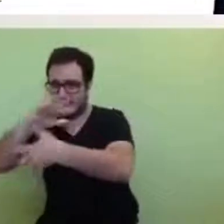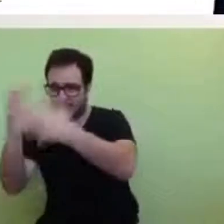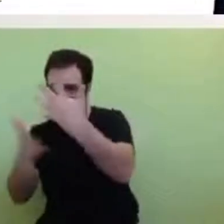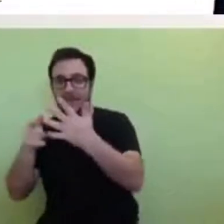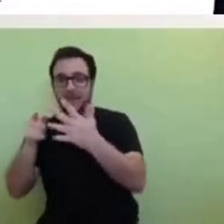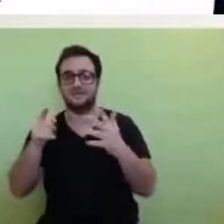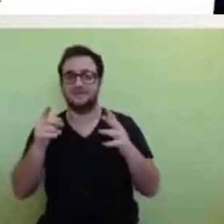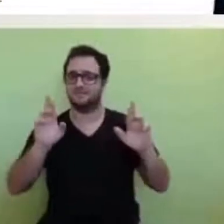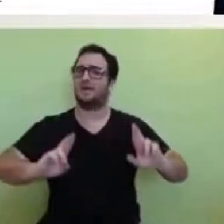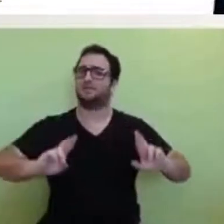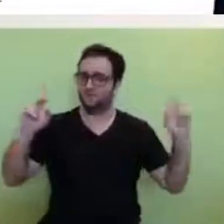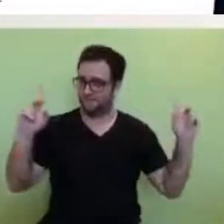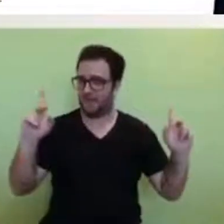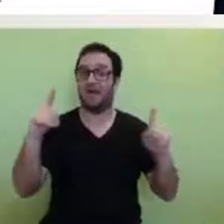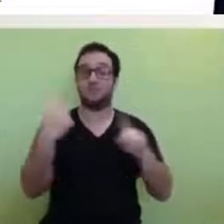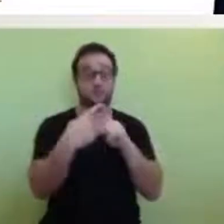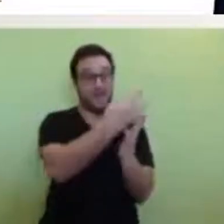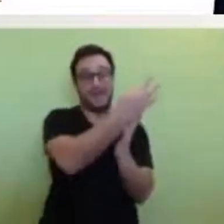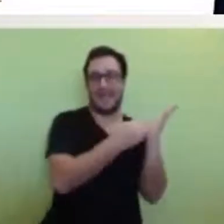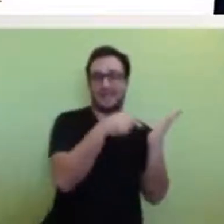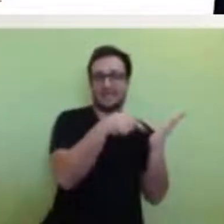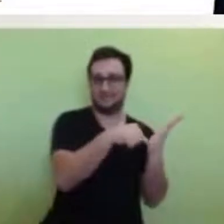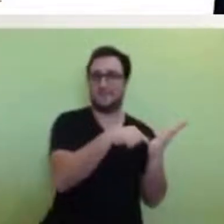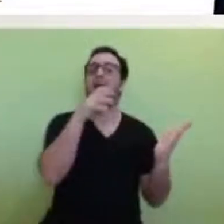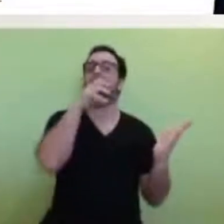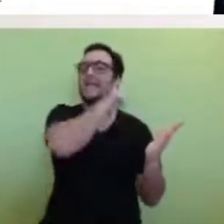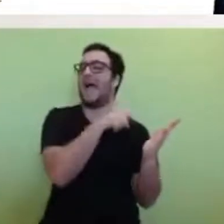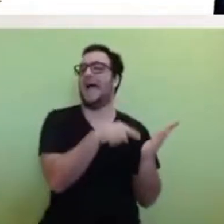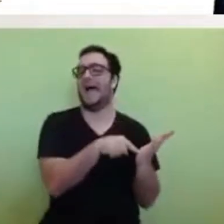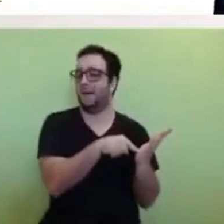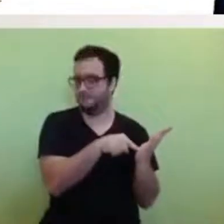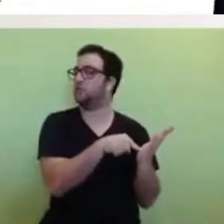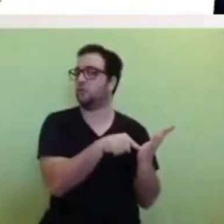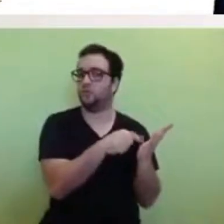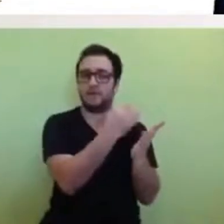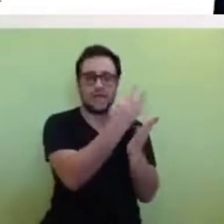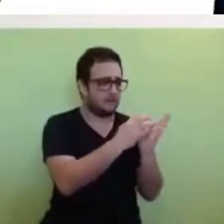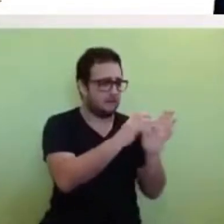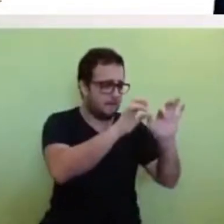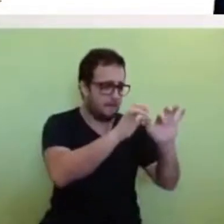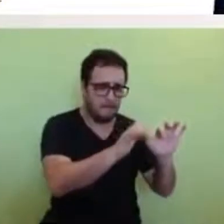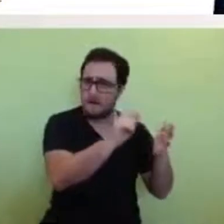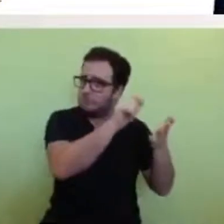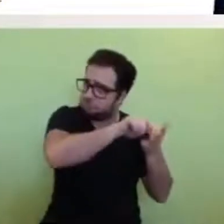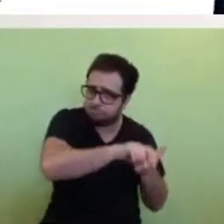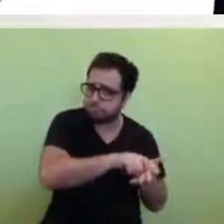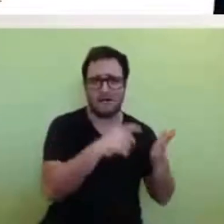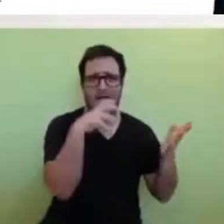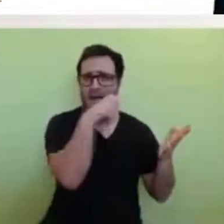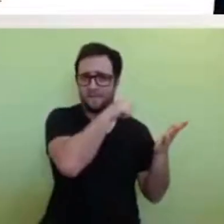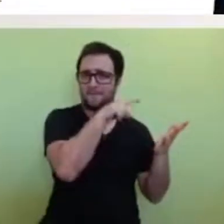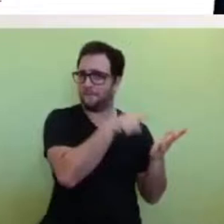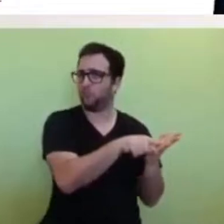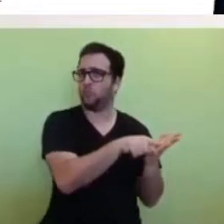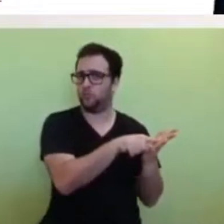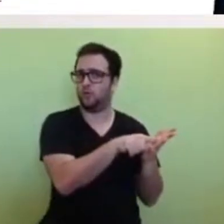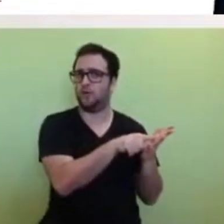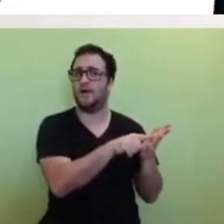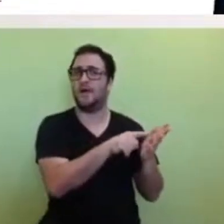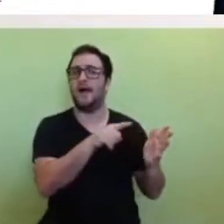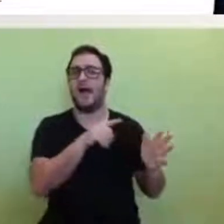sinais. Primeiro, o tempo, porque você vai ler no seu tempo, você não precisa usar o tempo que